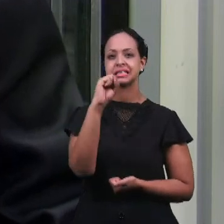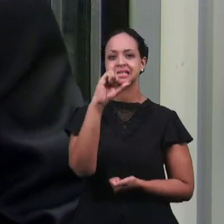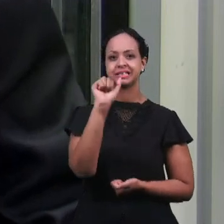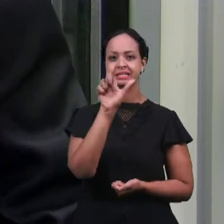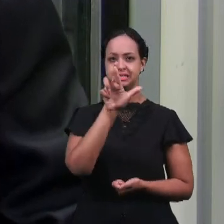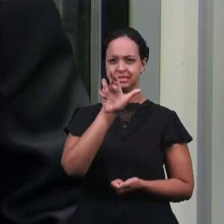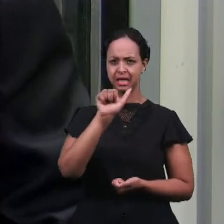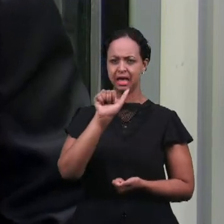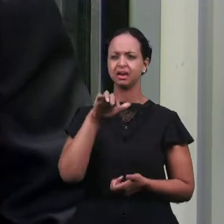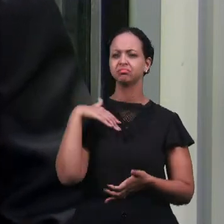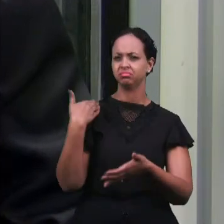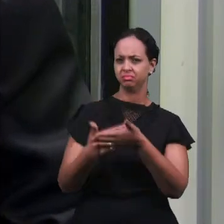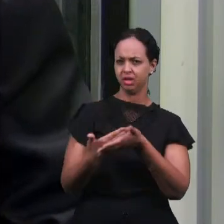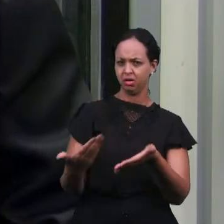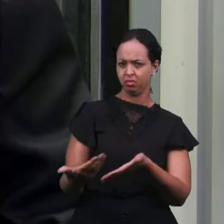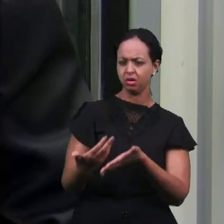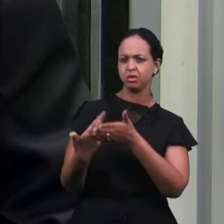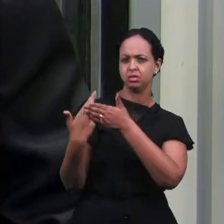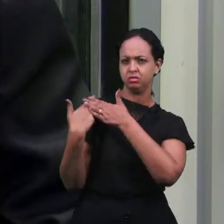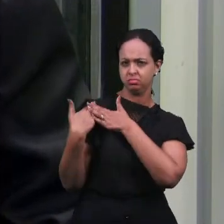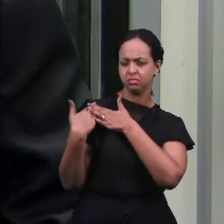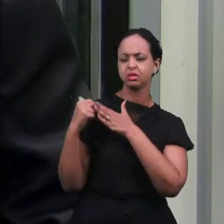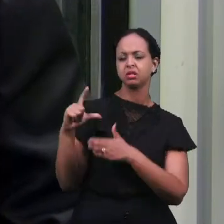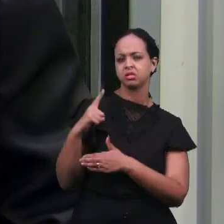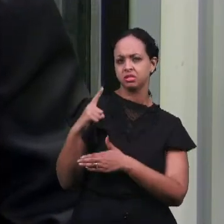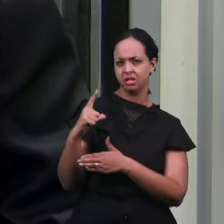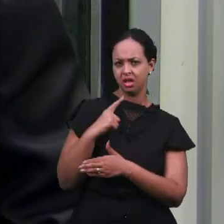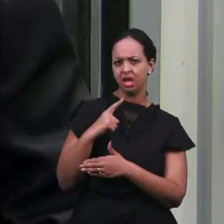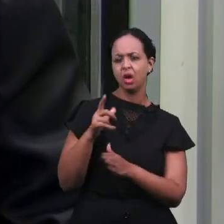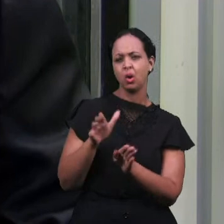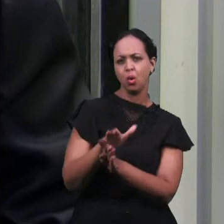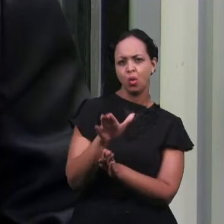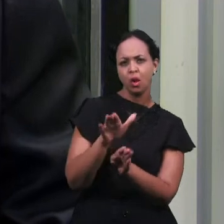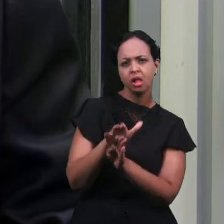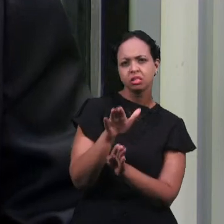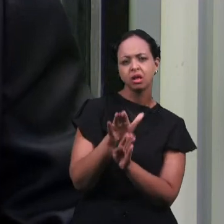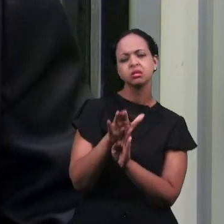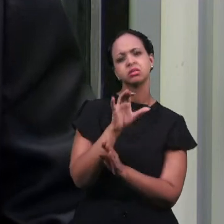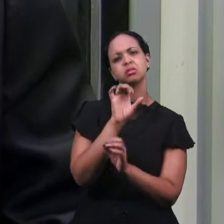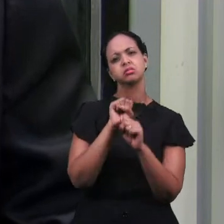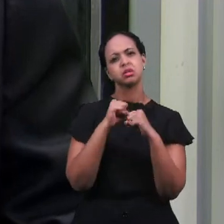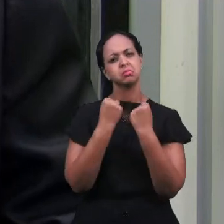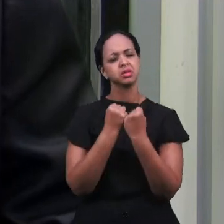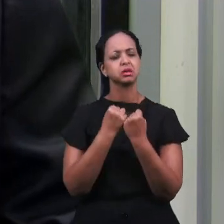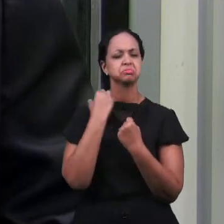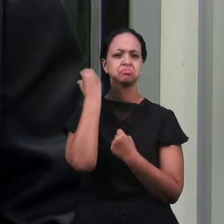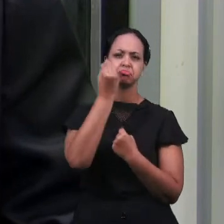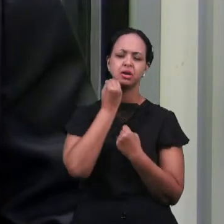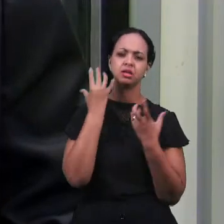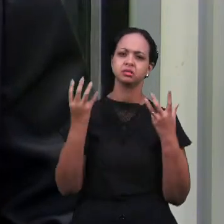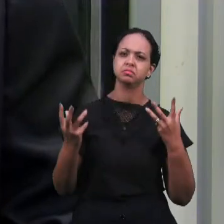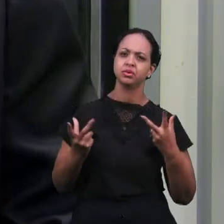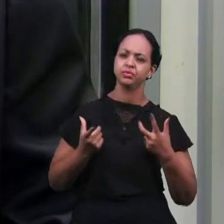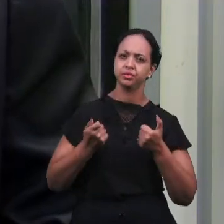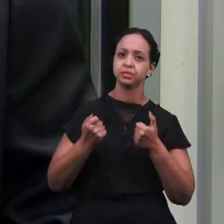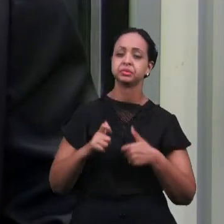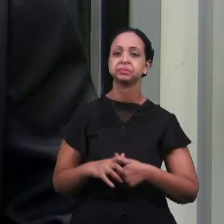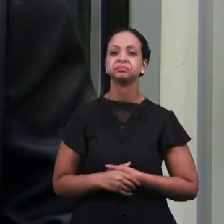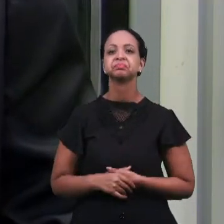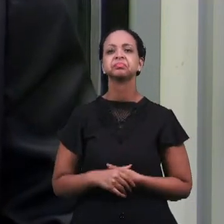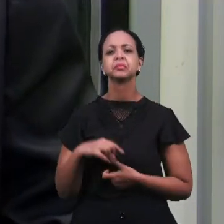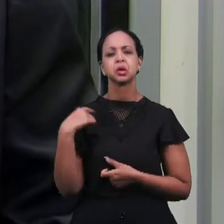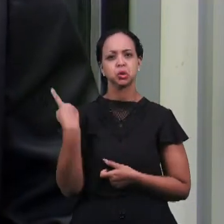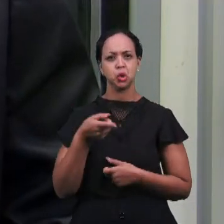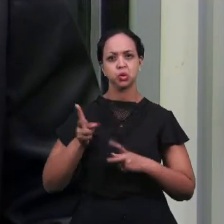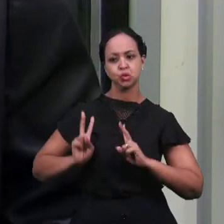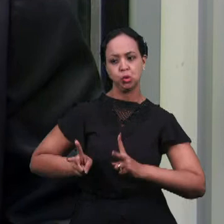né? Nos seminários, nas orientações, nas instruções, a experiência dela é notável, né? E nós demos apenas